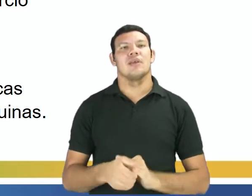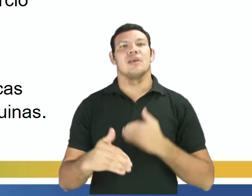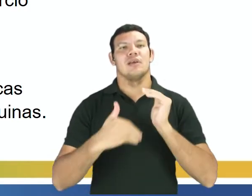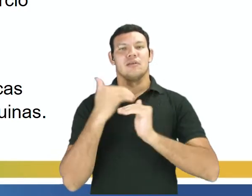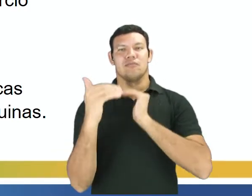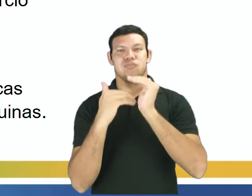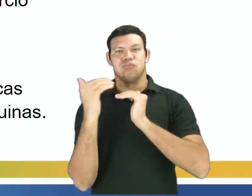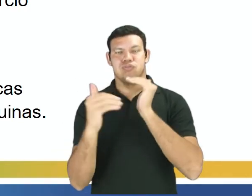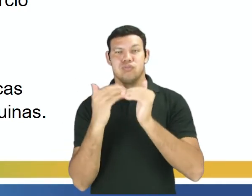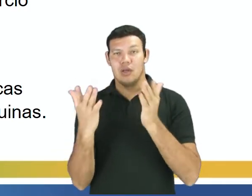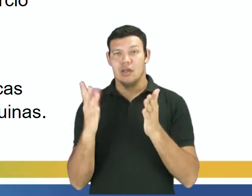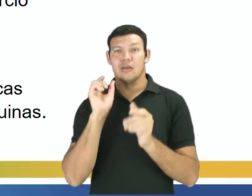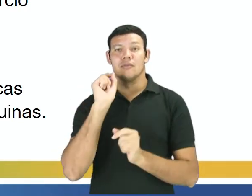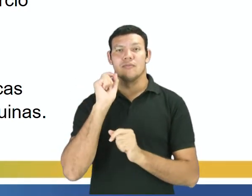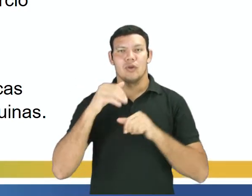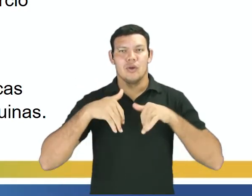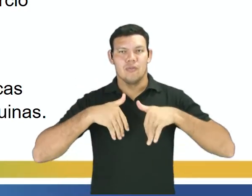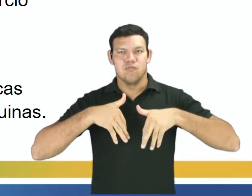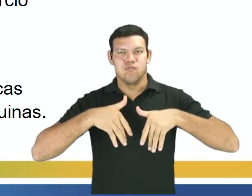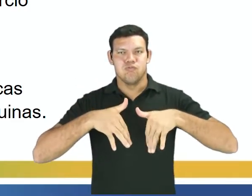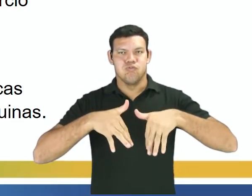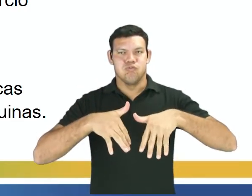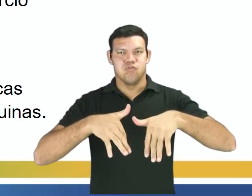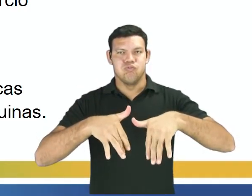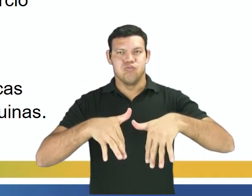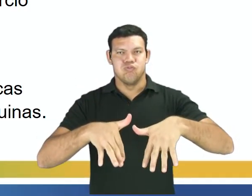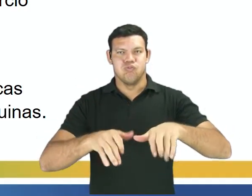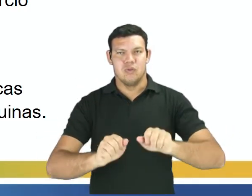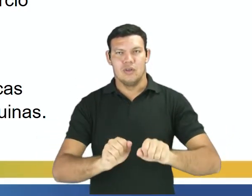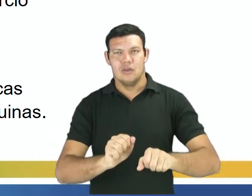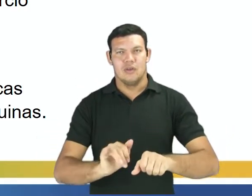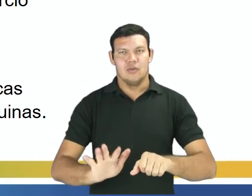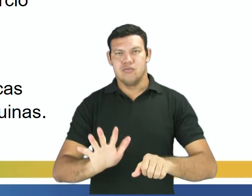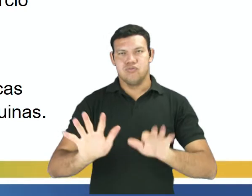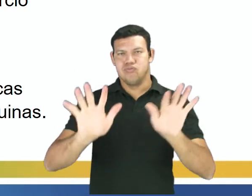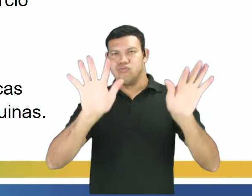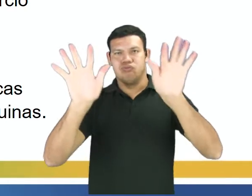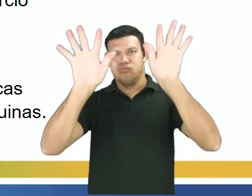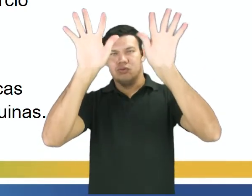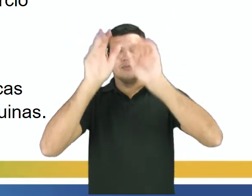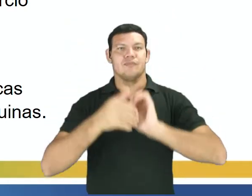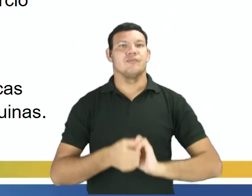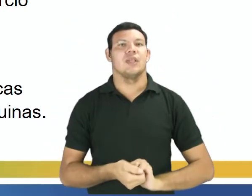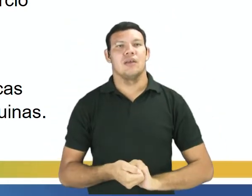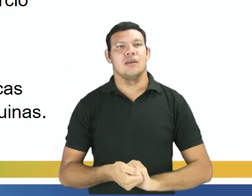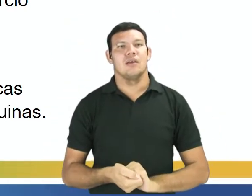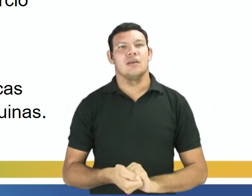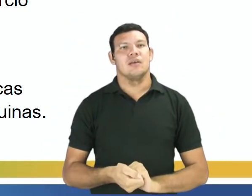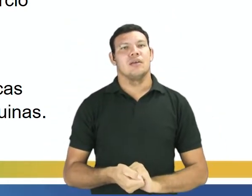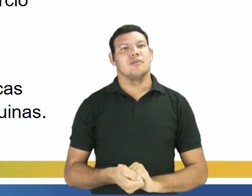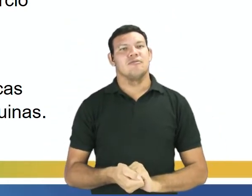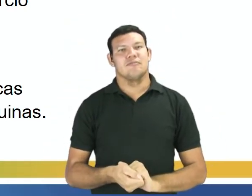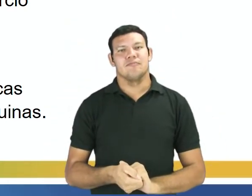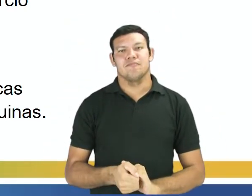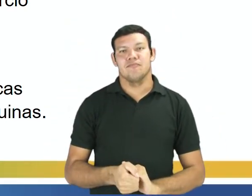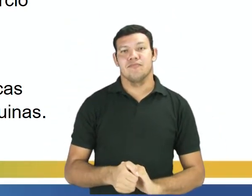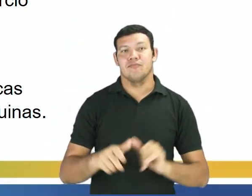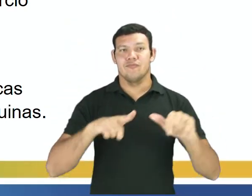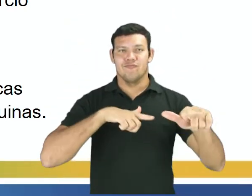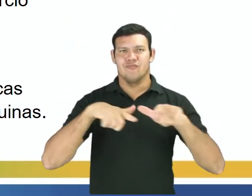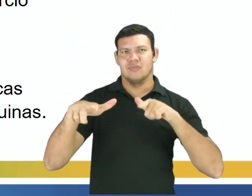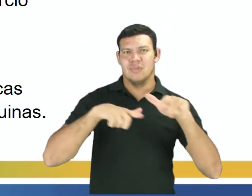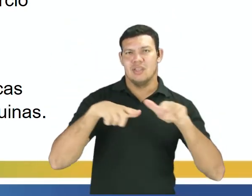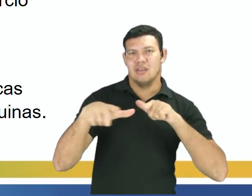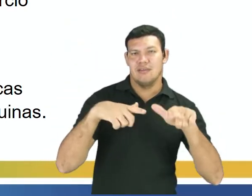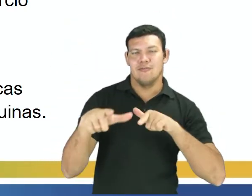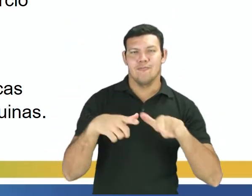vapor, movido a água em altas temperaturas. E o último ponto daí, mão de obra não era qualificada. Marquem esse